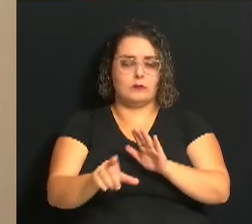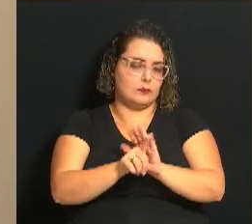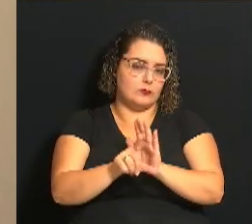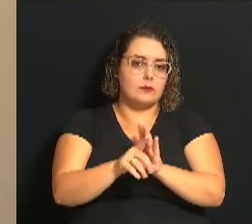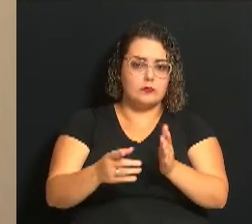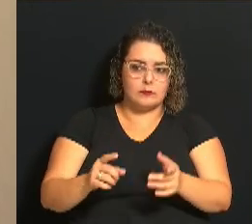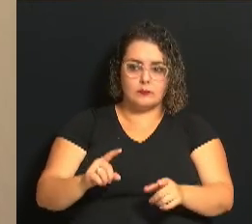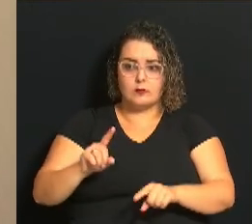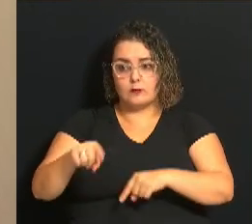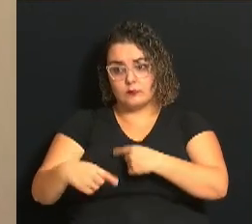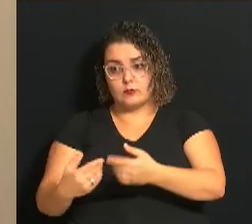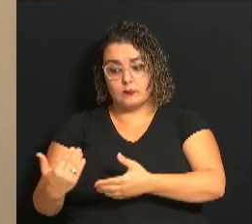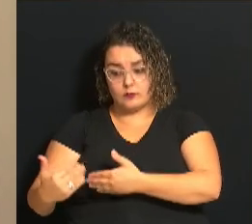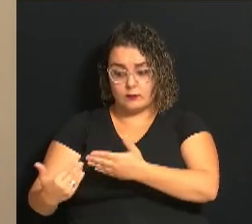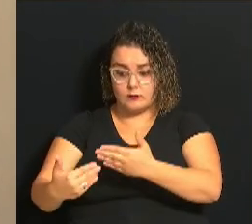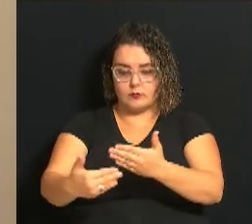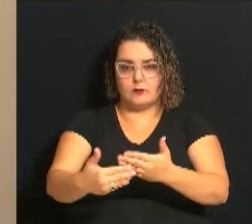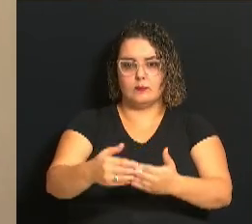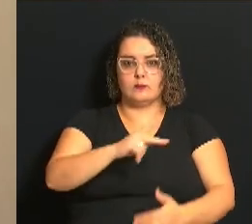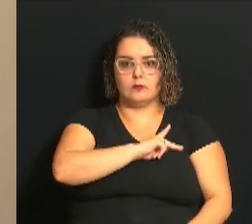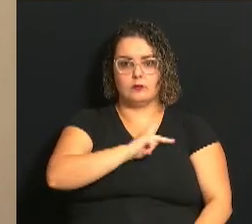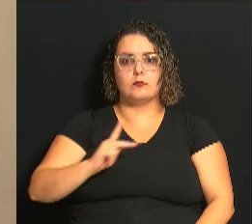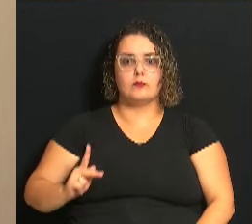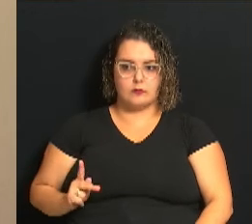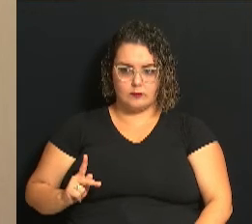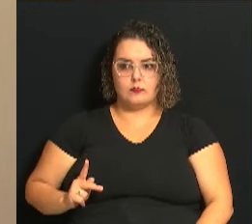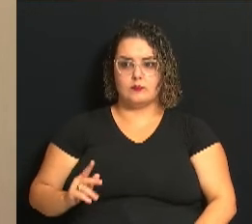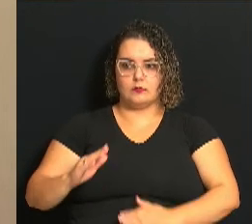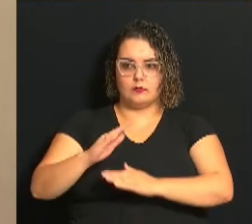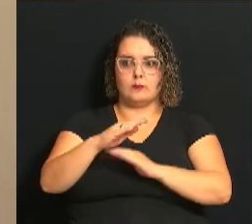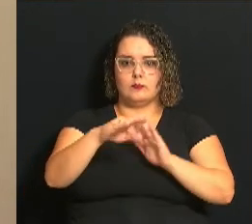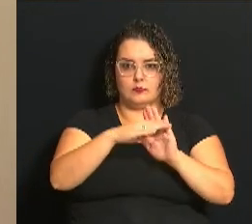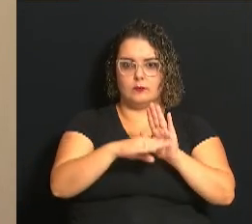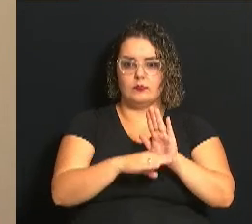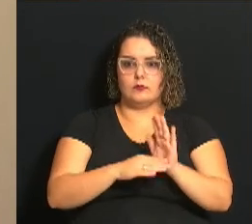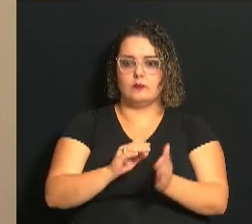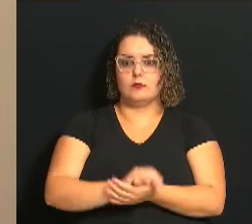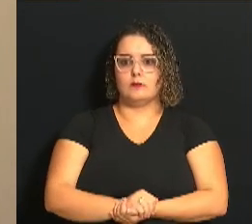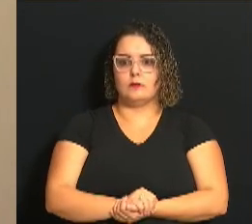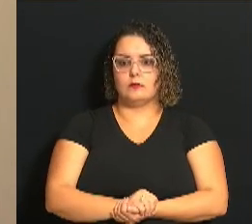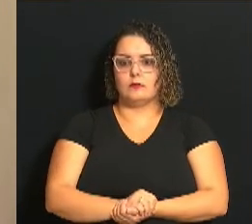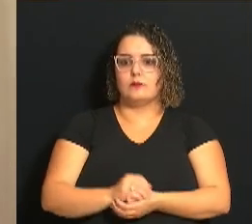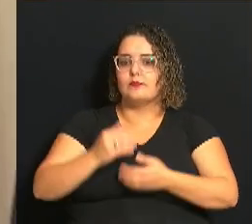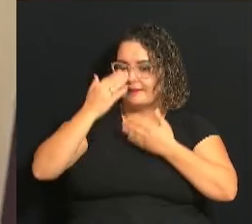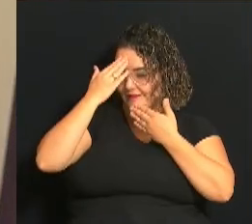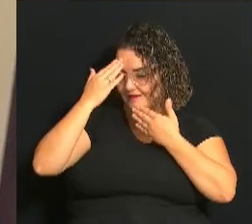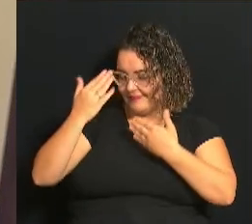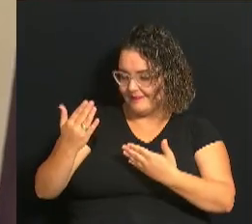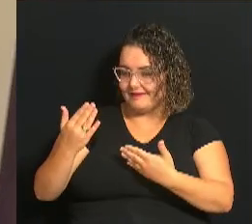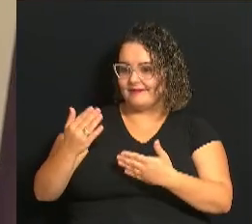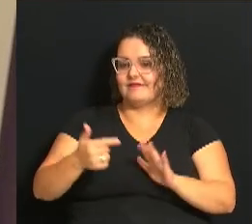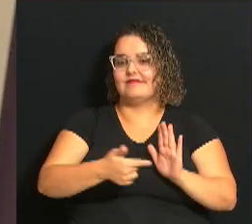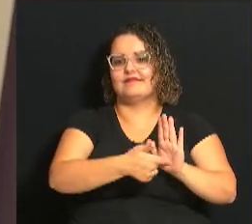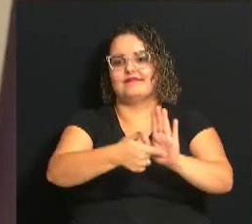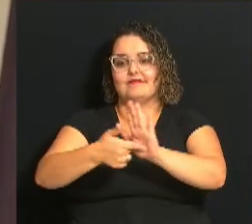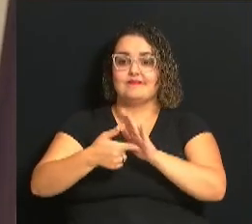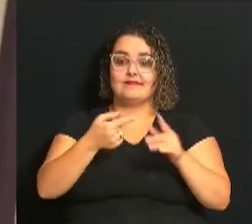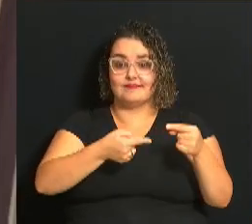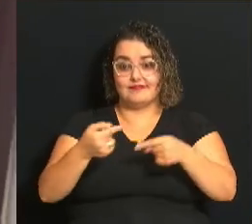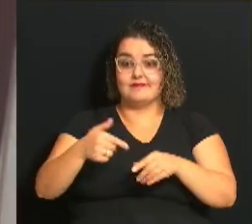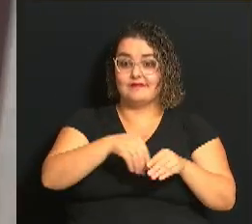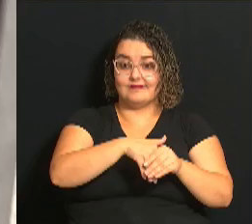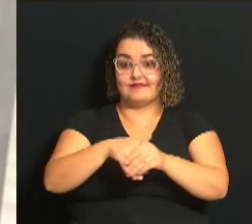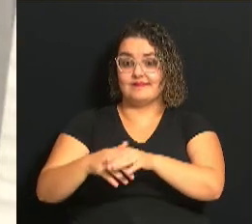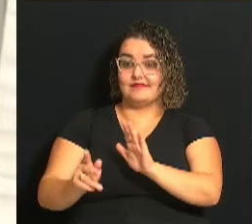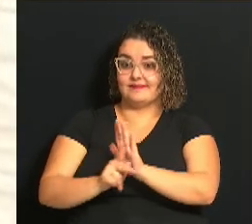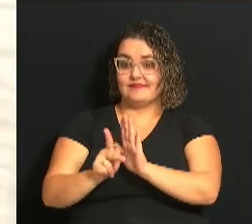à disposição do presidente da Câmara para ser colocado em pauta. Então, e a gente aqui da TV Câmara vai mostrar toda a discussão e votação desses